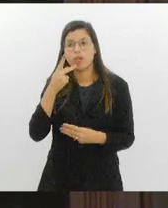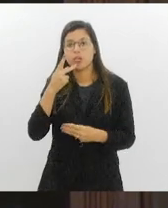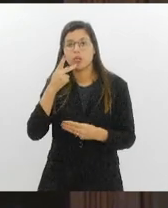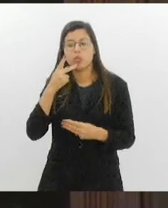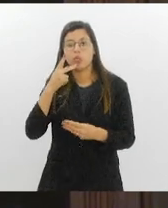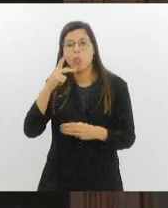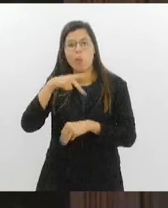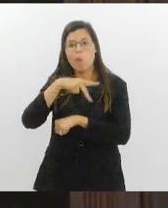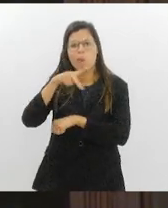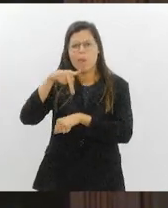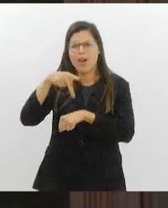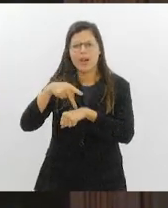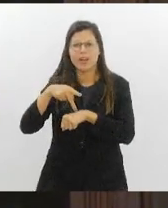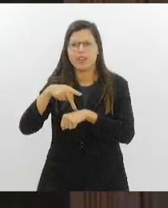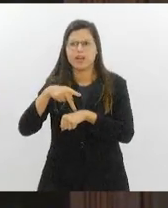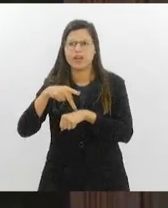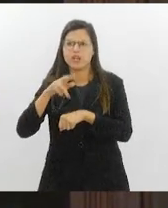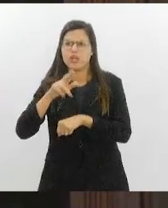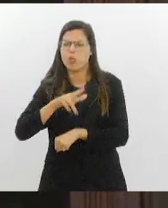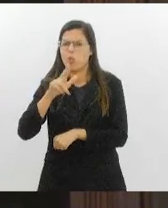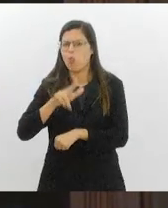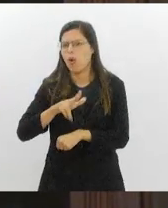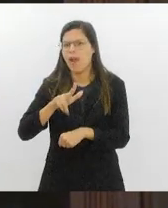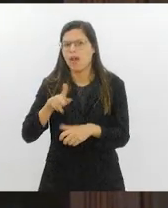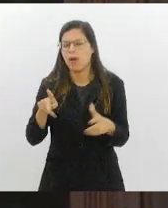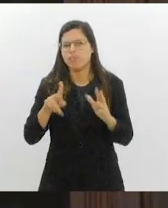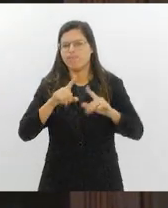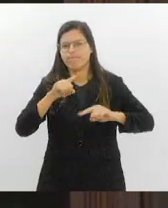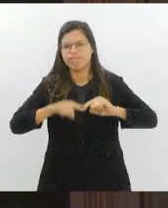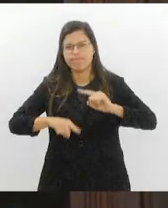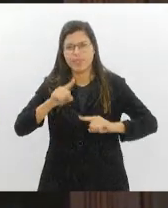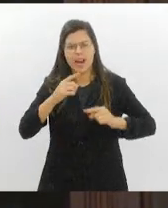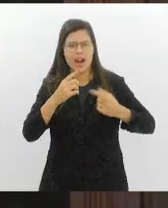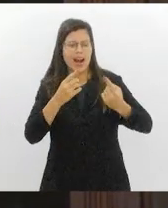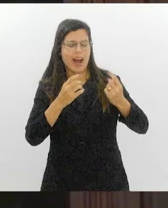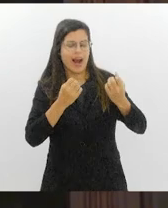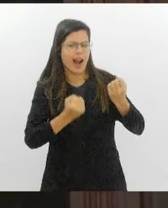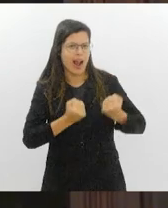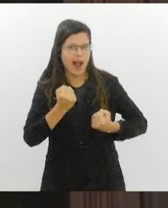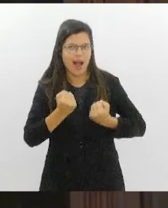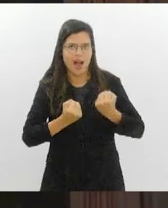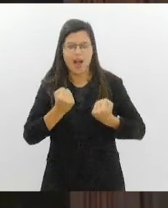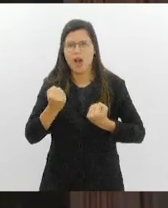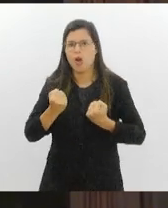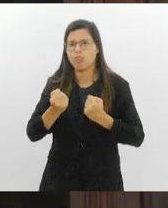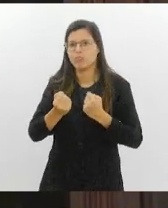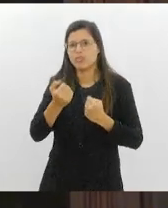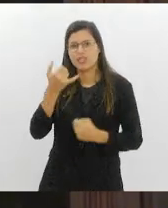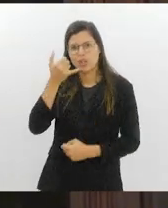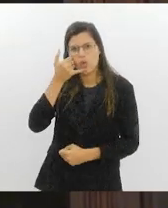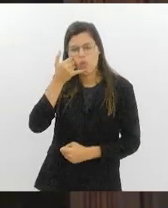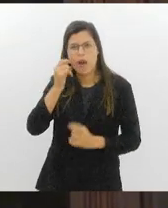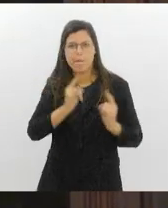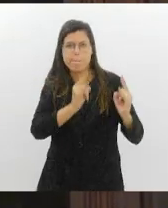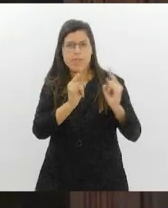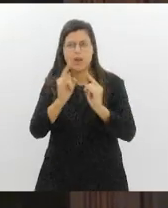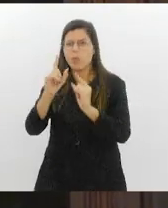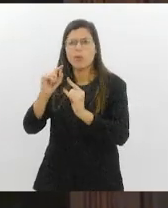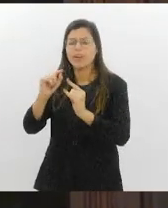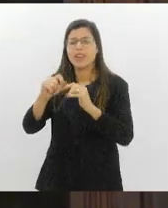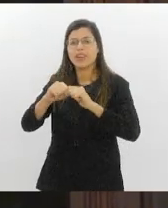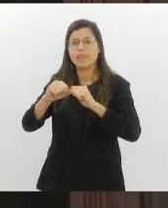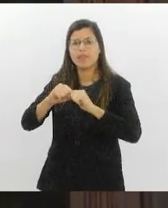de carros, celulares e prédios. O que é que faz uma nação? É a sua cultura, é